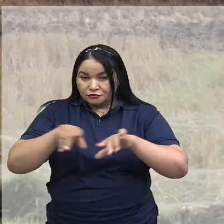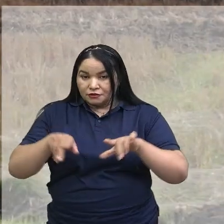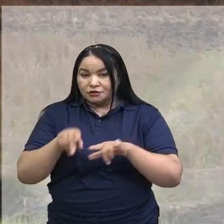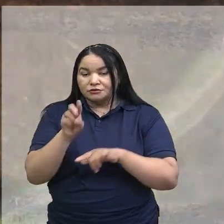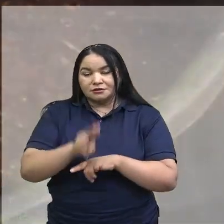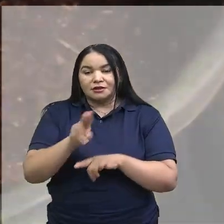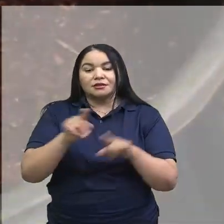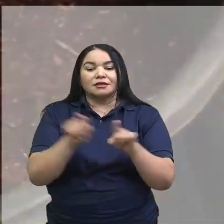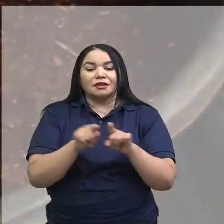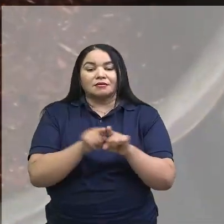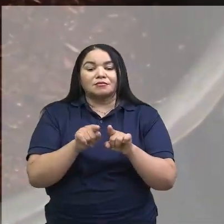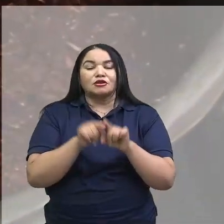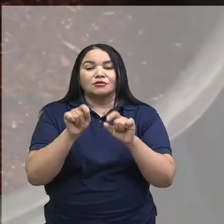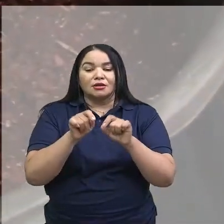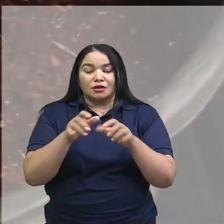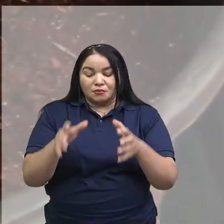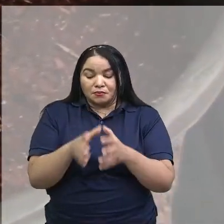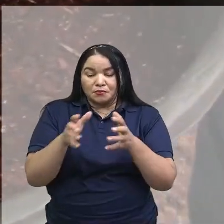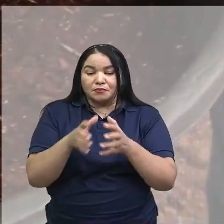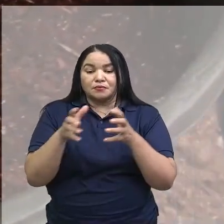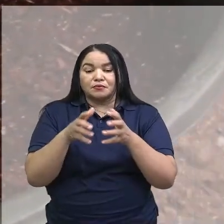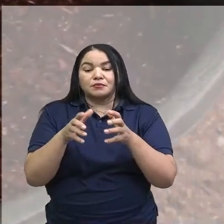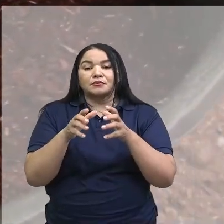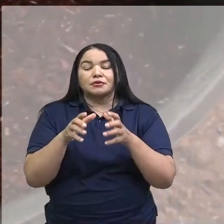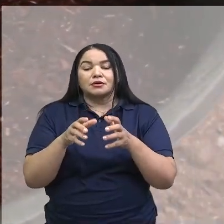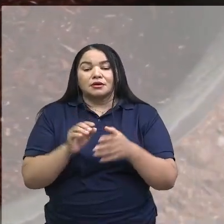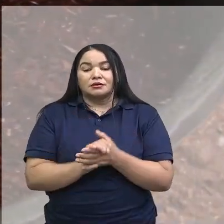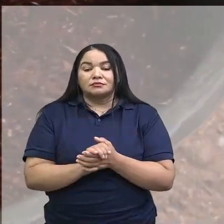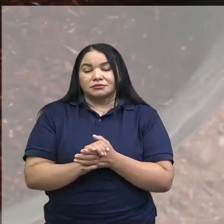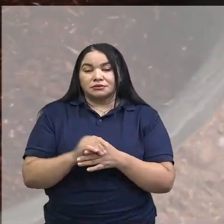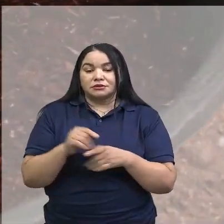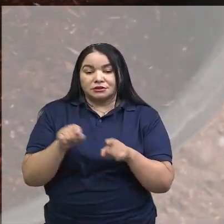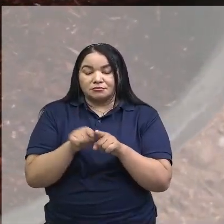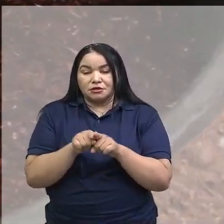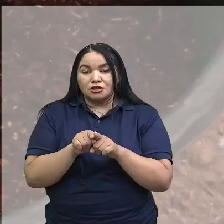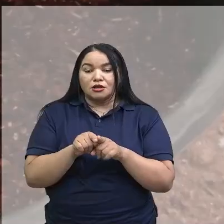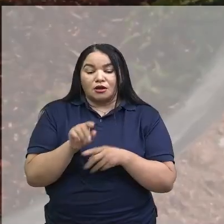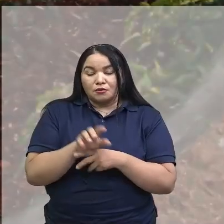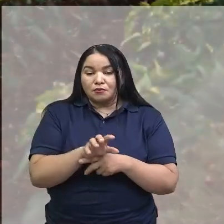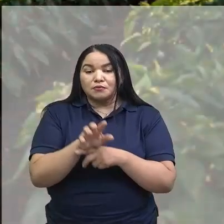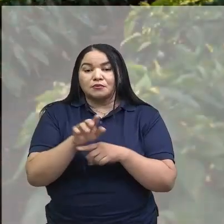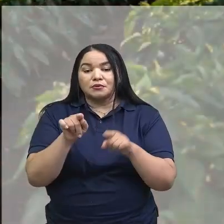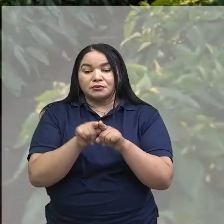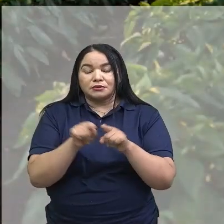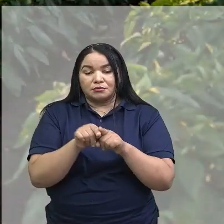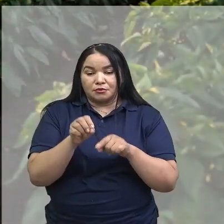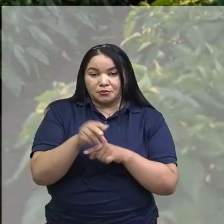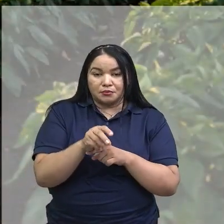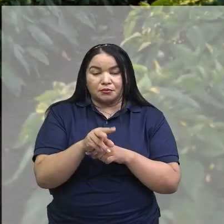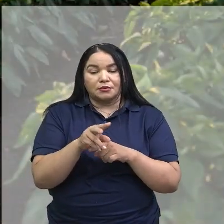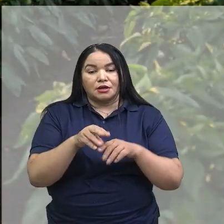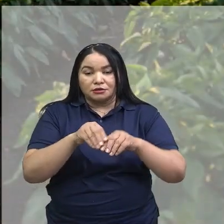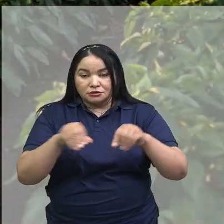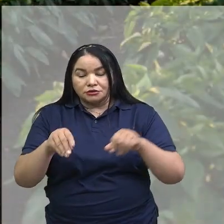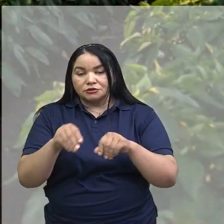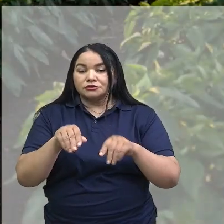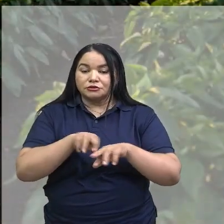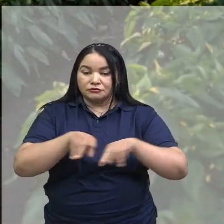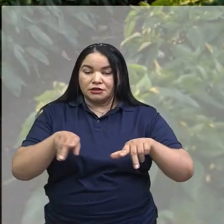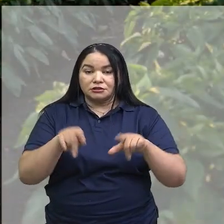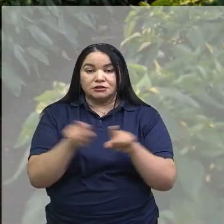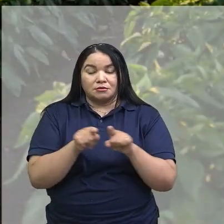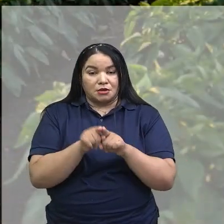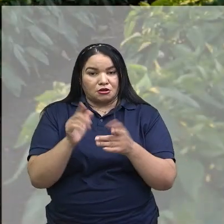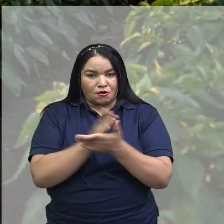também de mais insumos relacionados a fertilizantes, adubos e rações. Muitos desses insumos foram